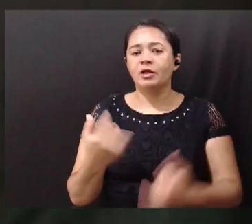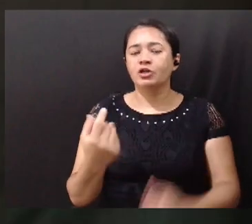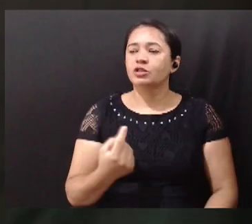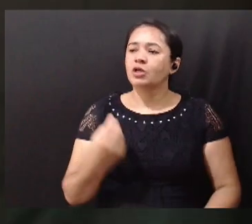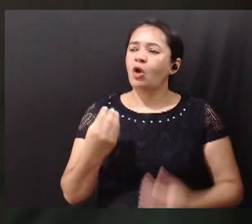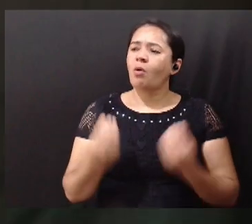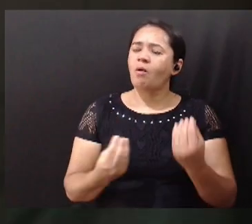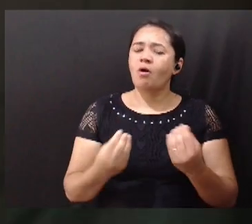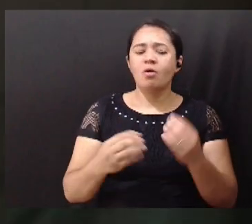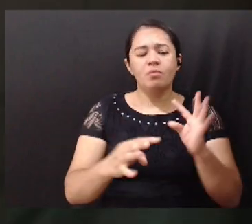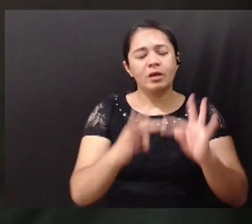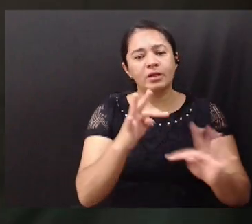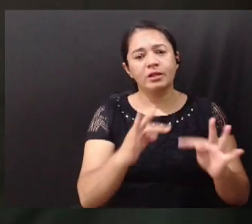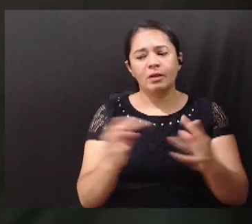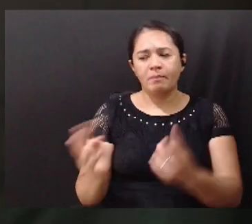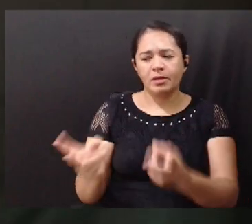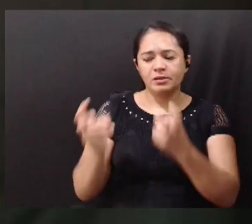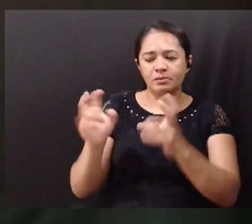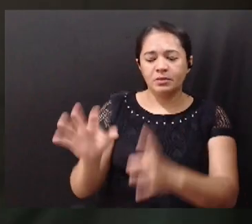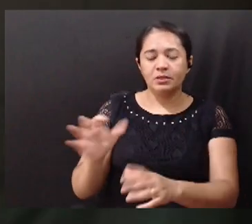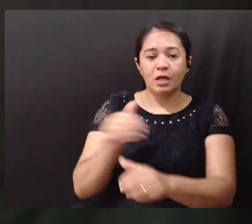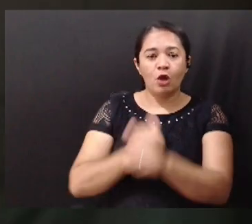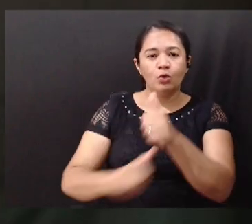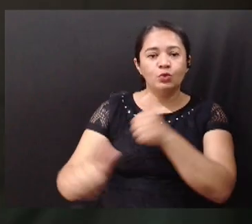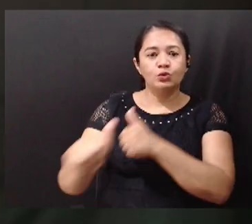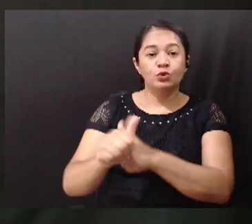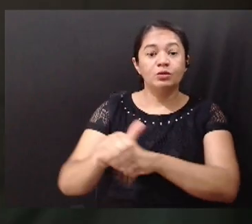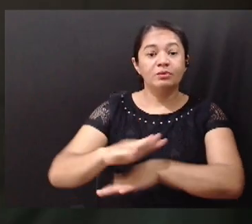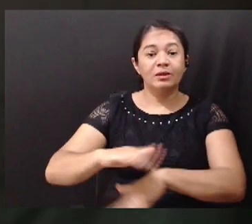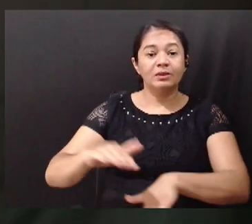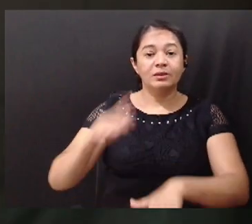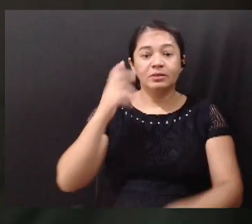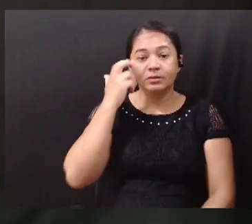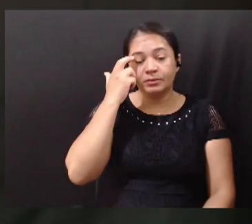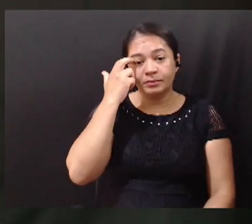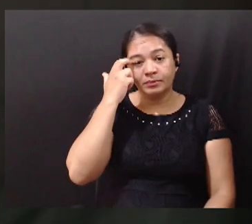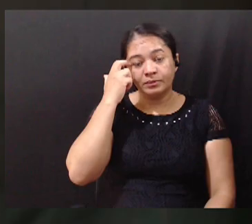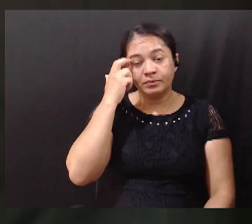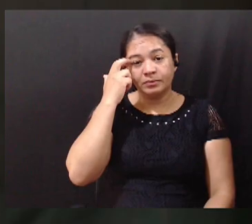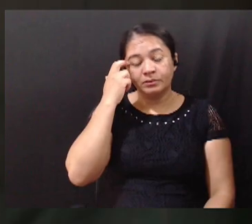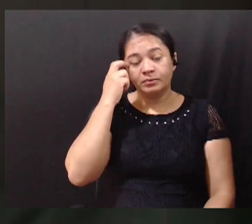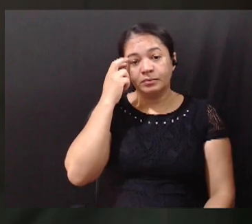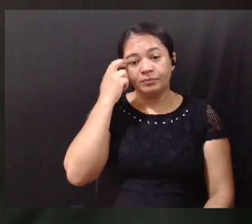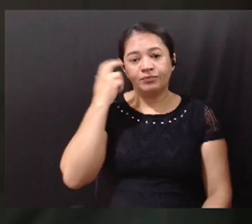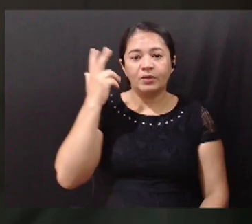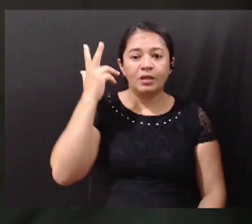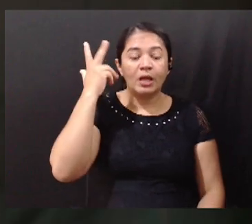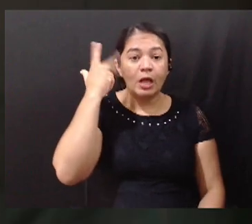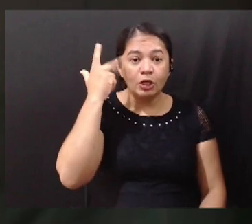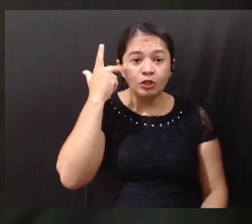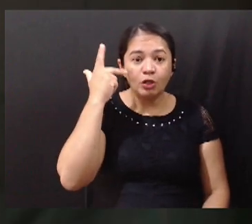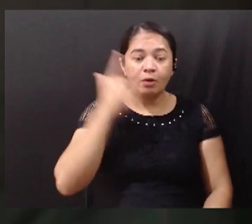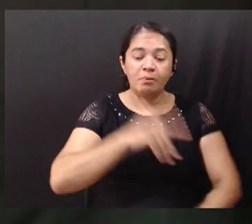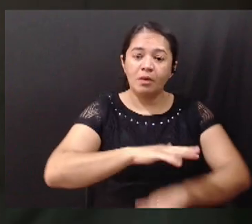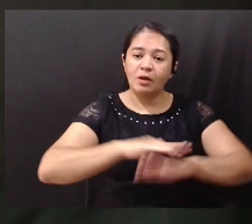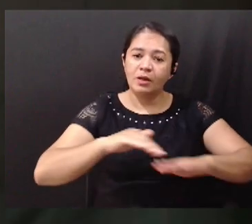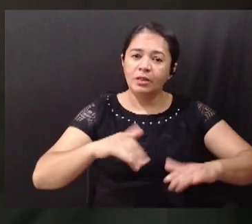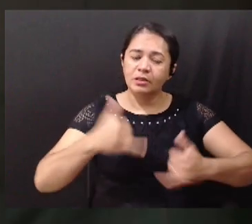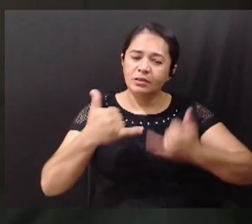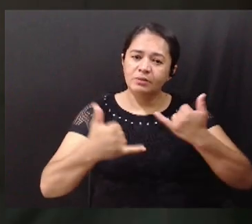da autonomia da criança, né? É natural a criança brincar sozinha ou a criança ela brinca sozinha porque